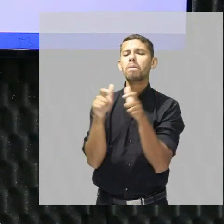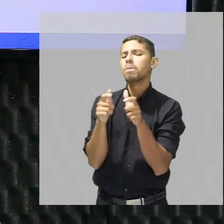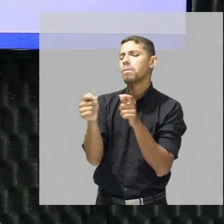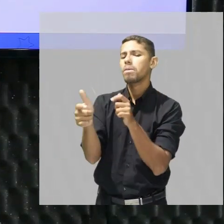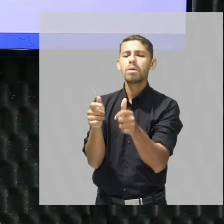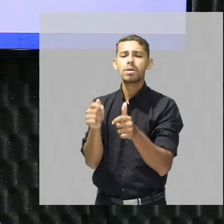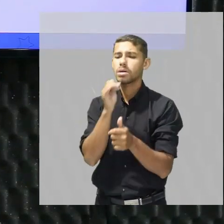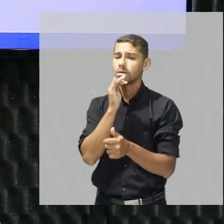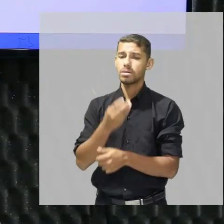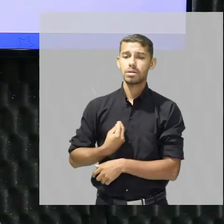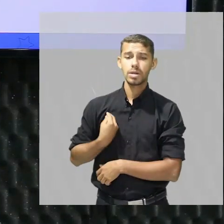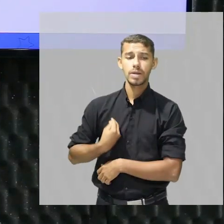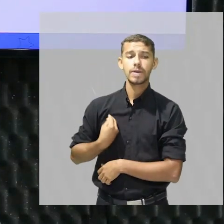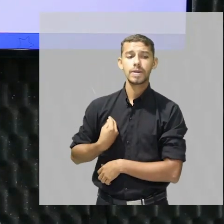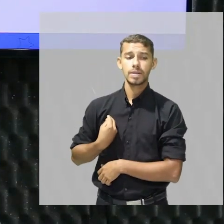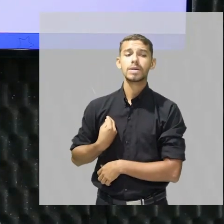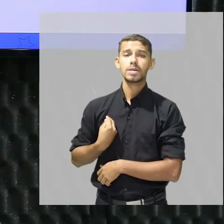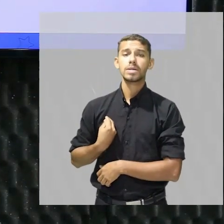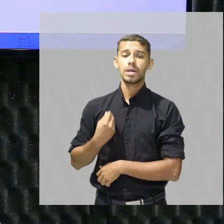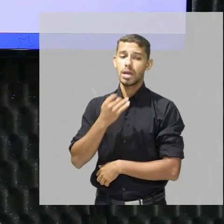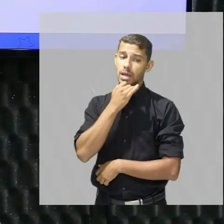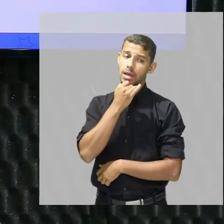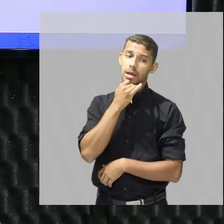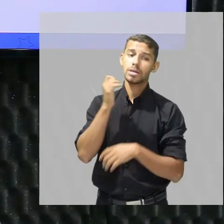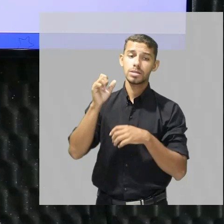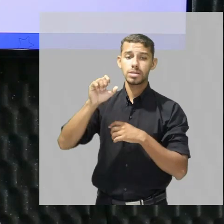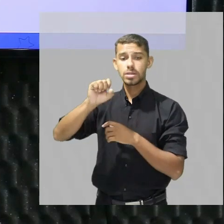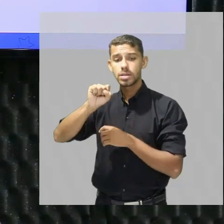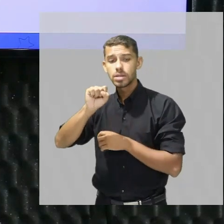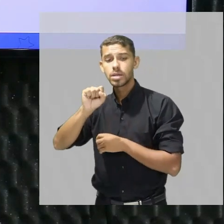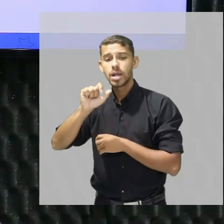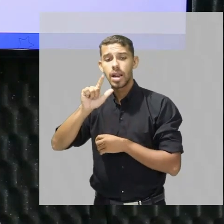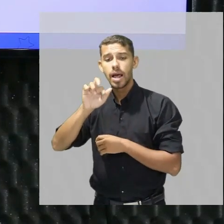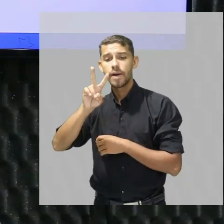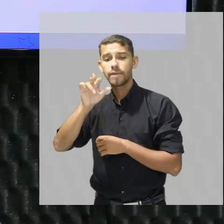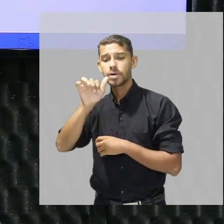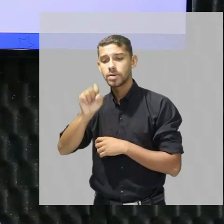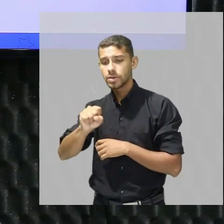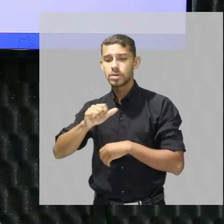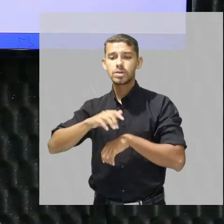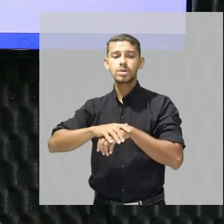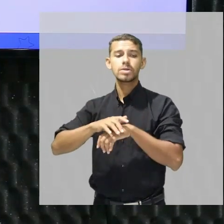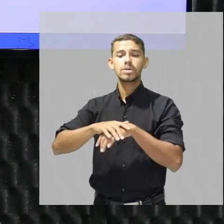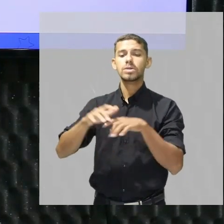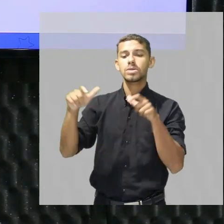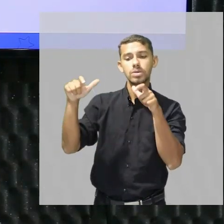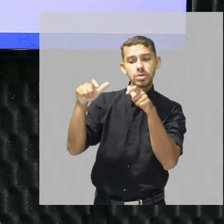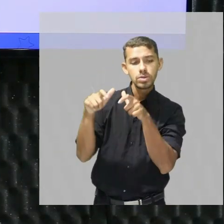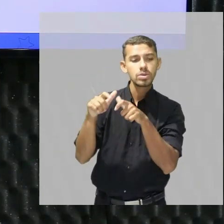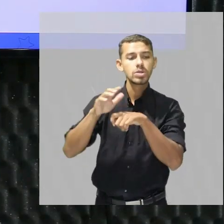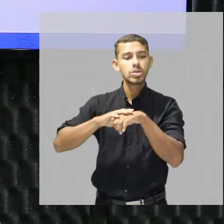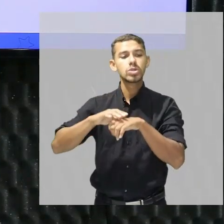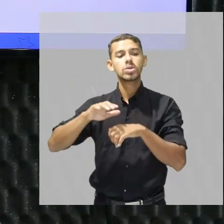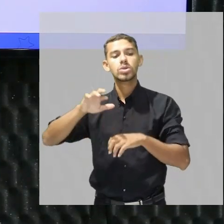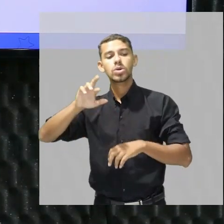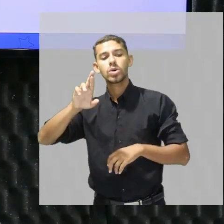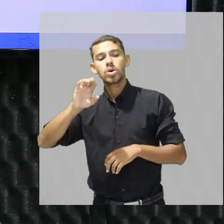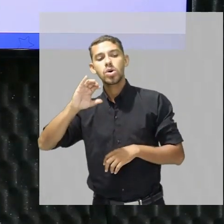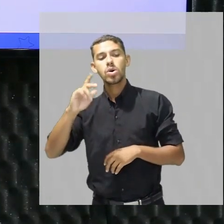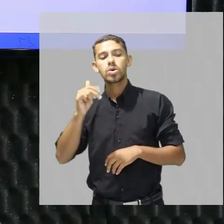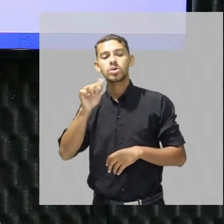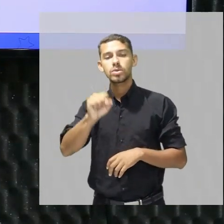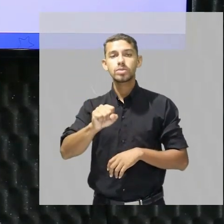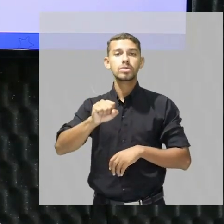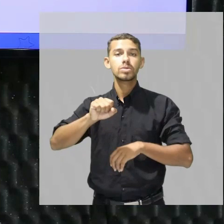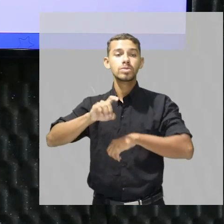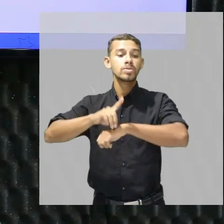ao estabelecimento de seres vivos, como superfícies de lavas vulcânicas, recém-solidificadas, de rochas, dunas e